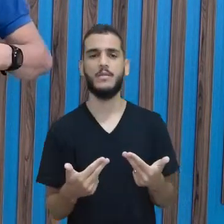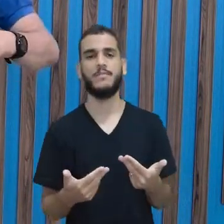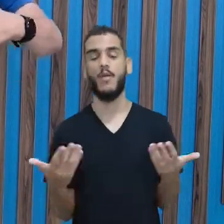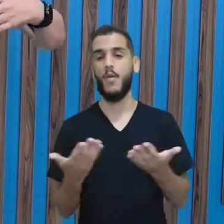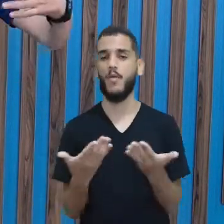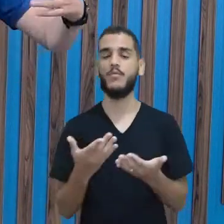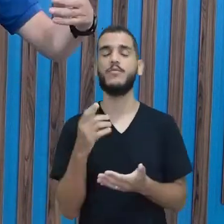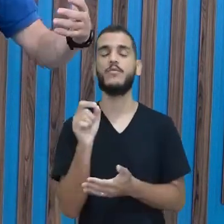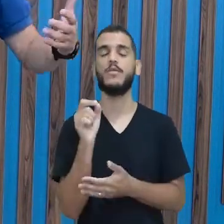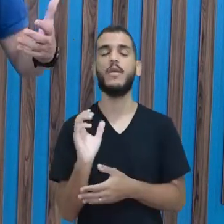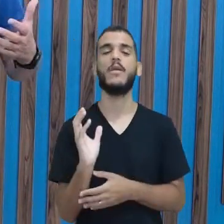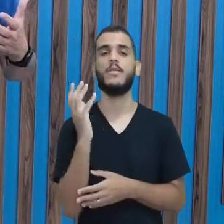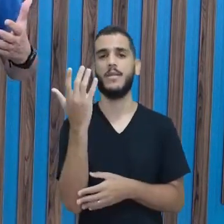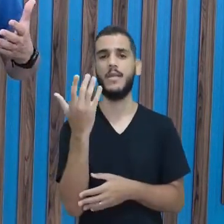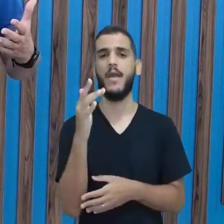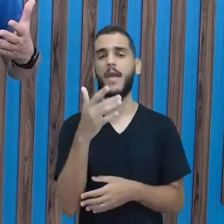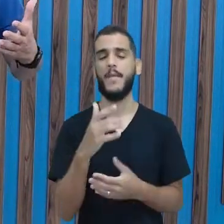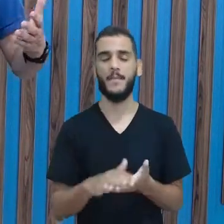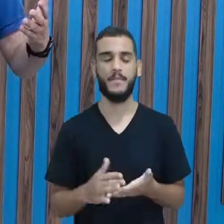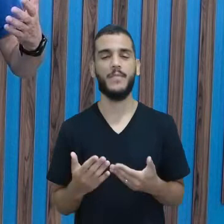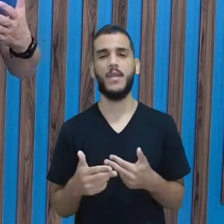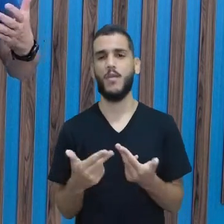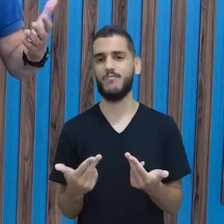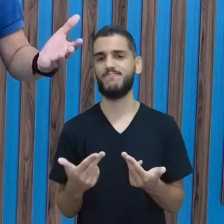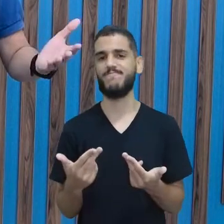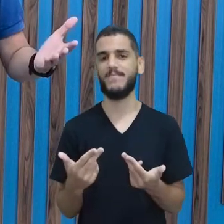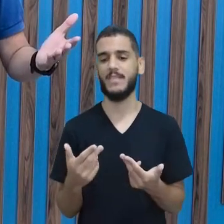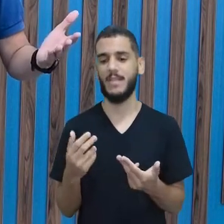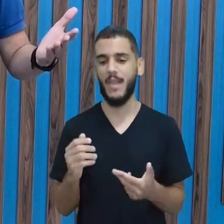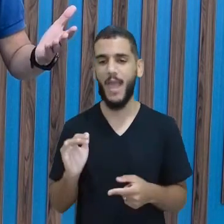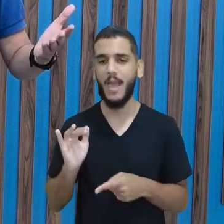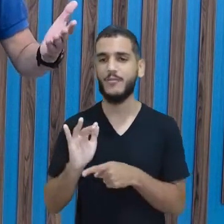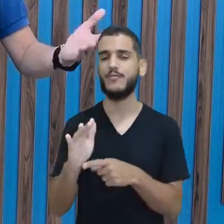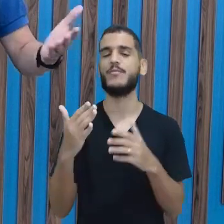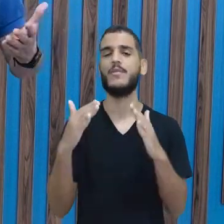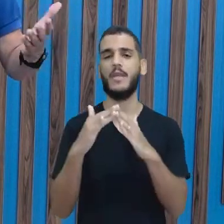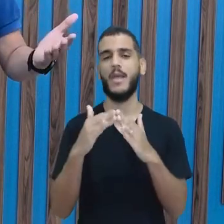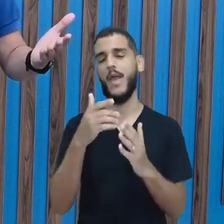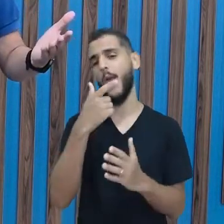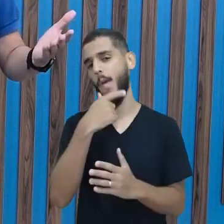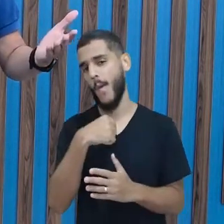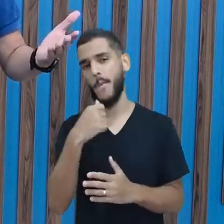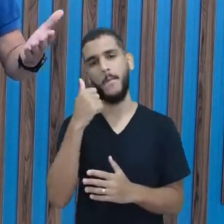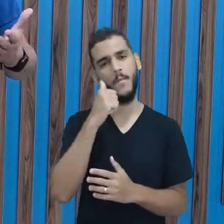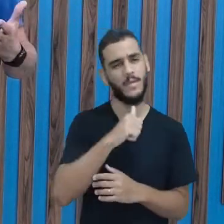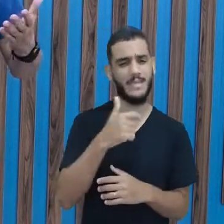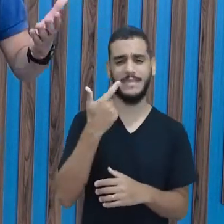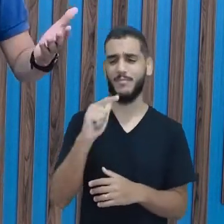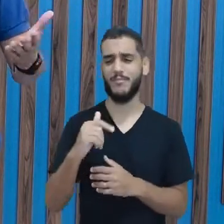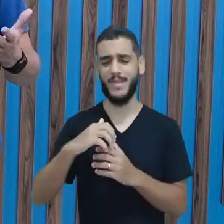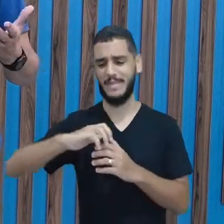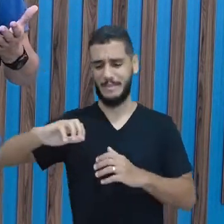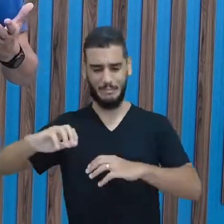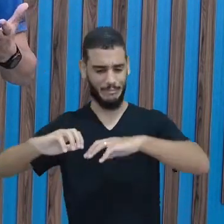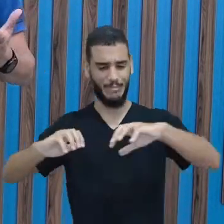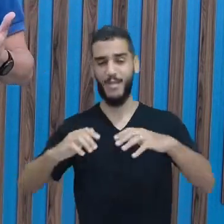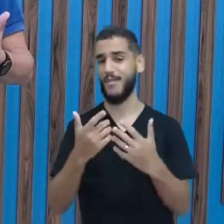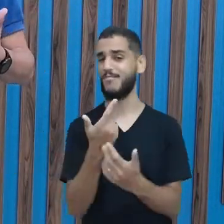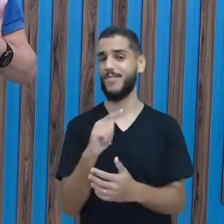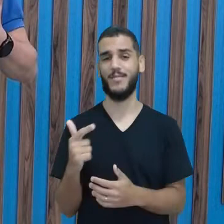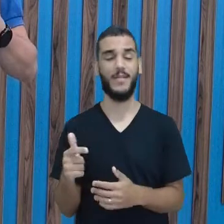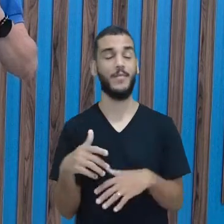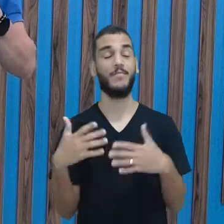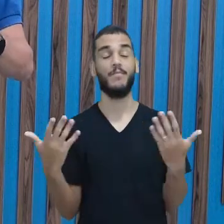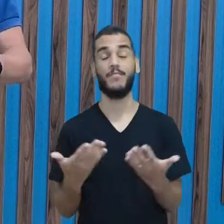hoje, quem sustenta a casa, tanto faz homem como mulher, não tem mais distinção, a gente não tem mais essa diferença. A gente tem que